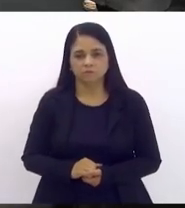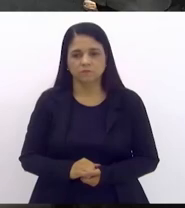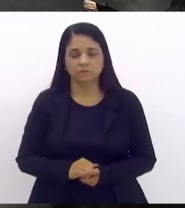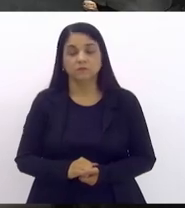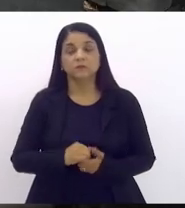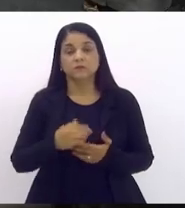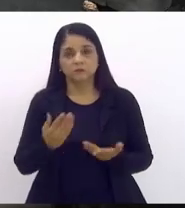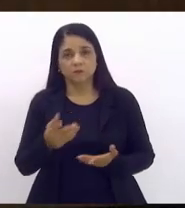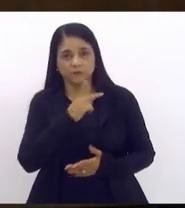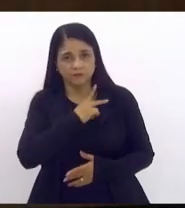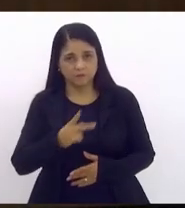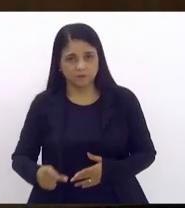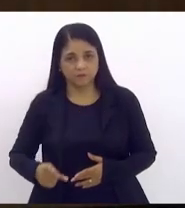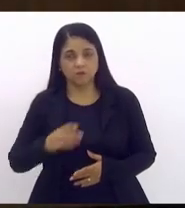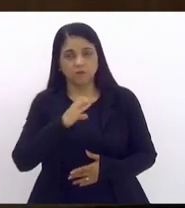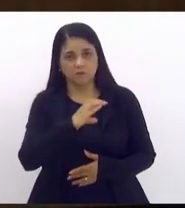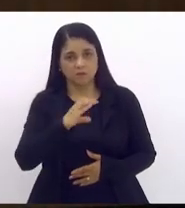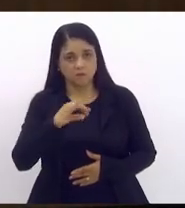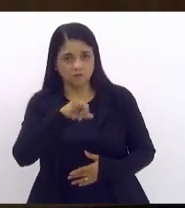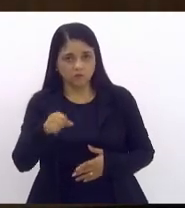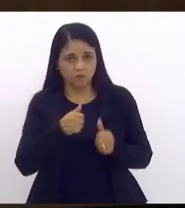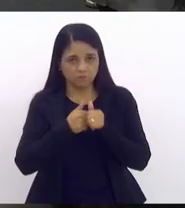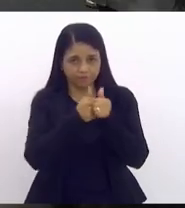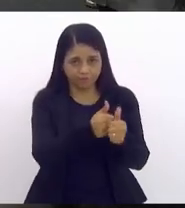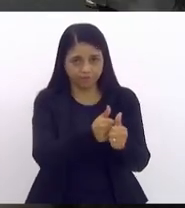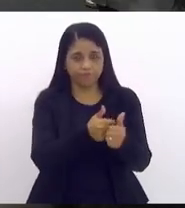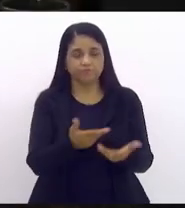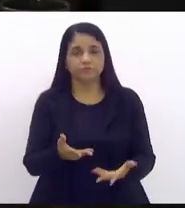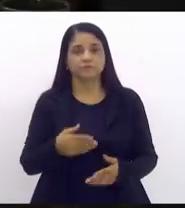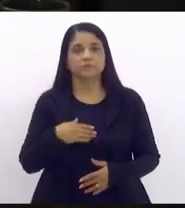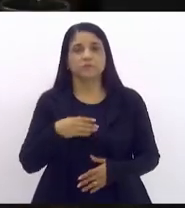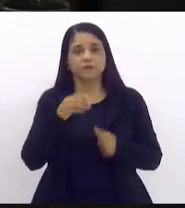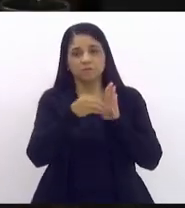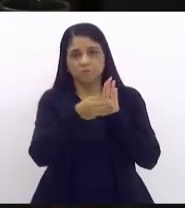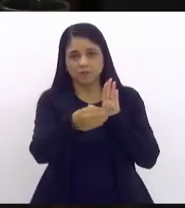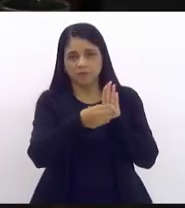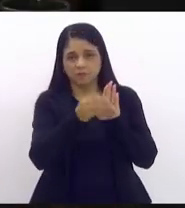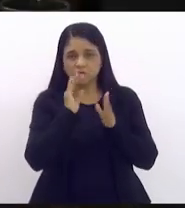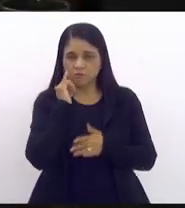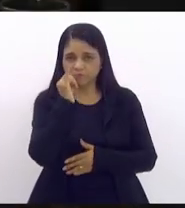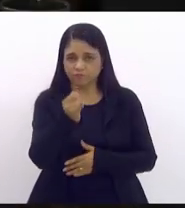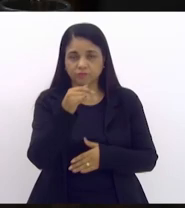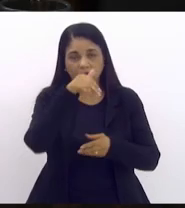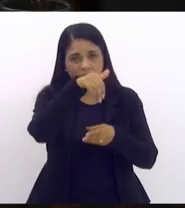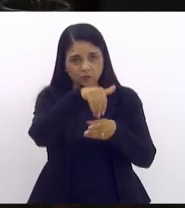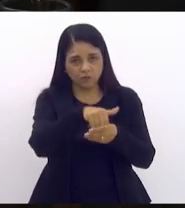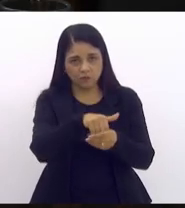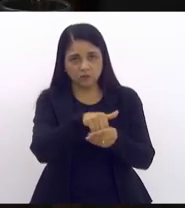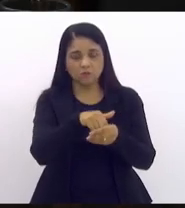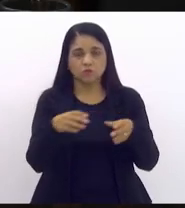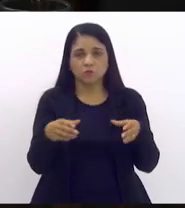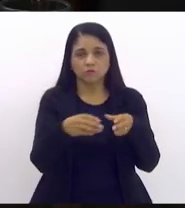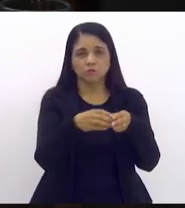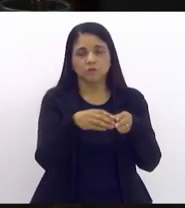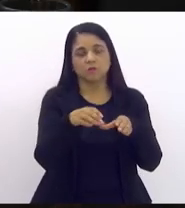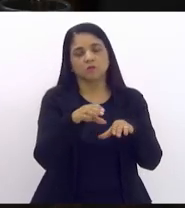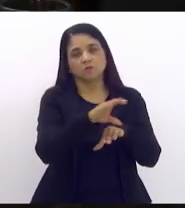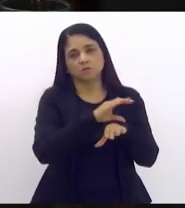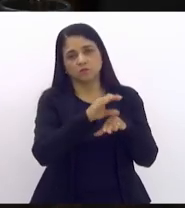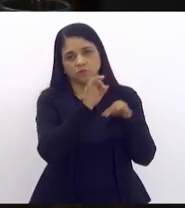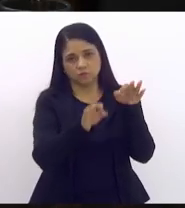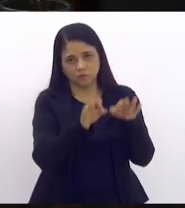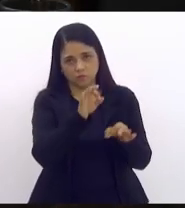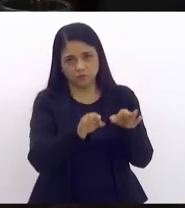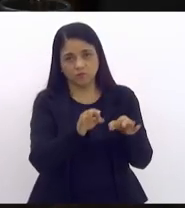Senhora Presidente, com a CCJ. Com os pareceres emitidos, em votação, o parecer da Comissão de Constituição e Justiça. Senhores que